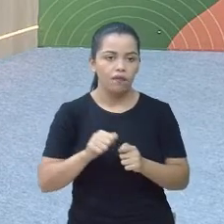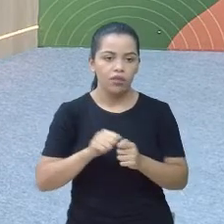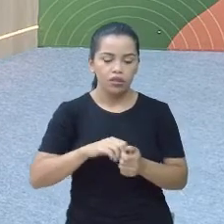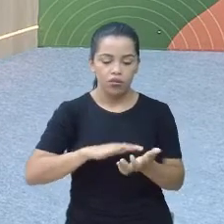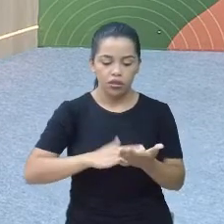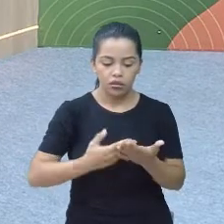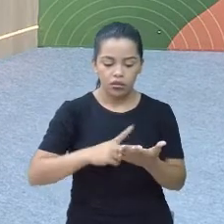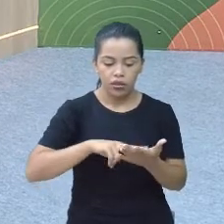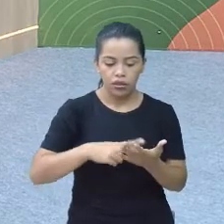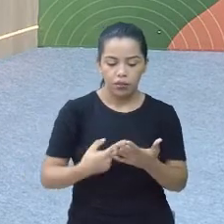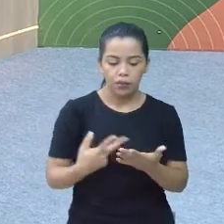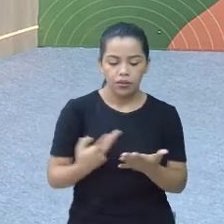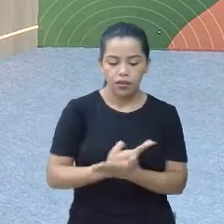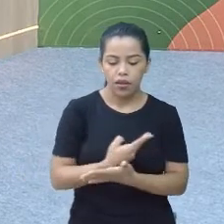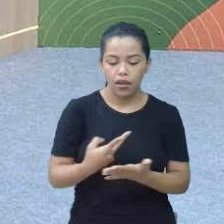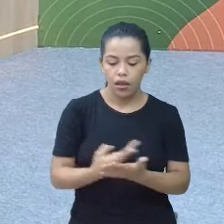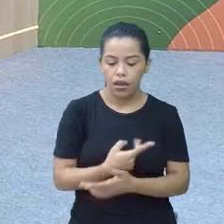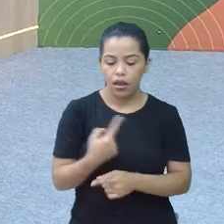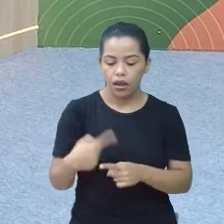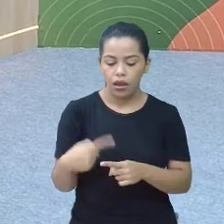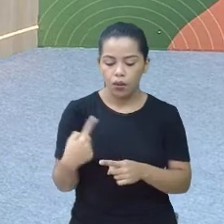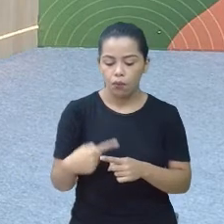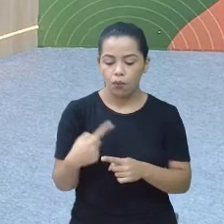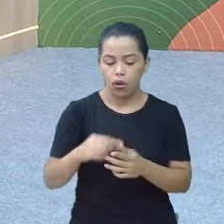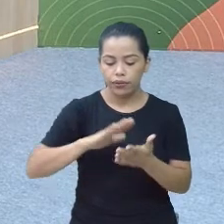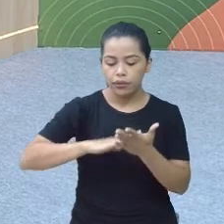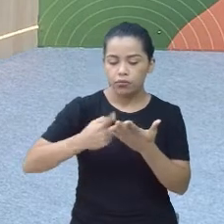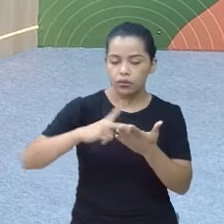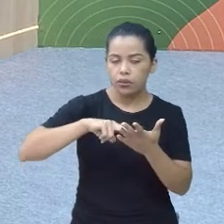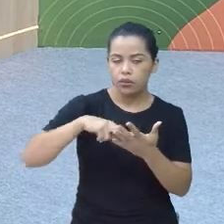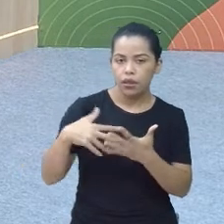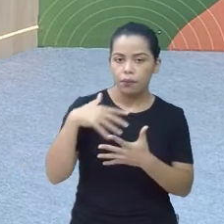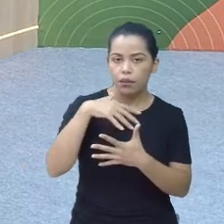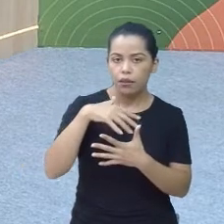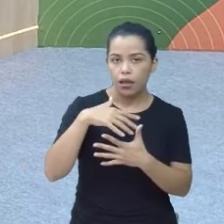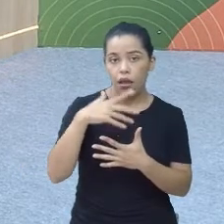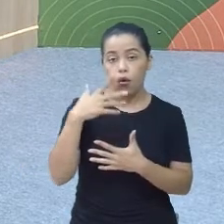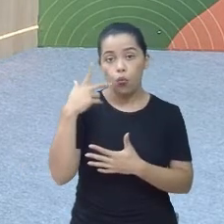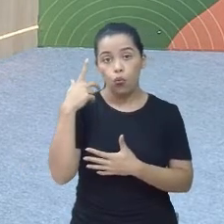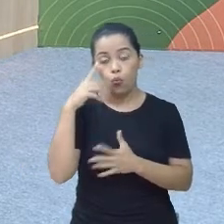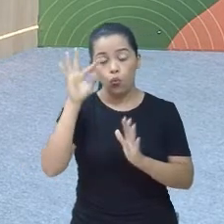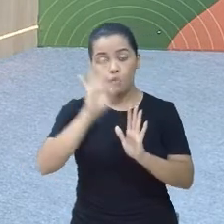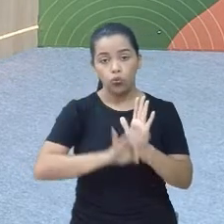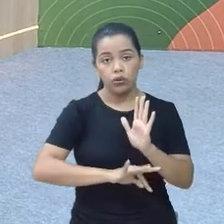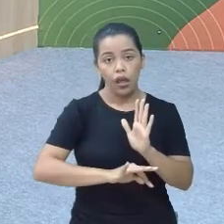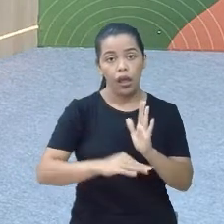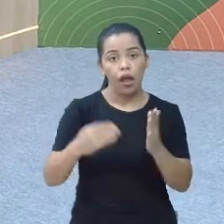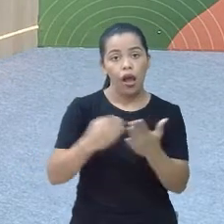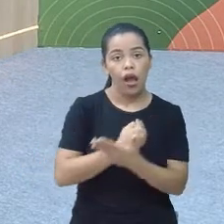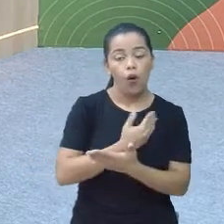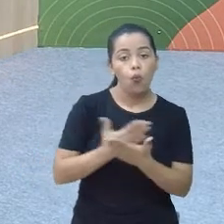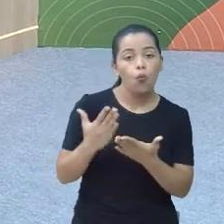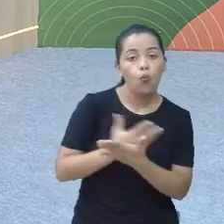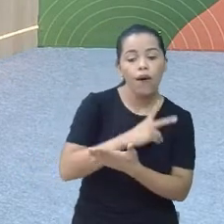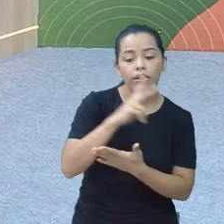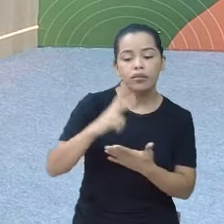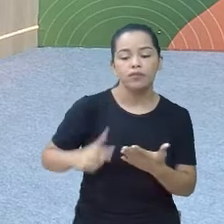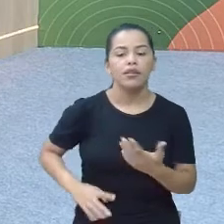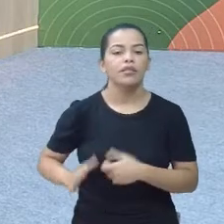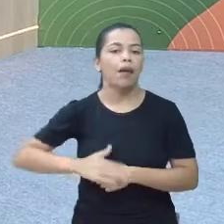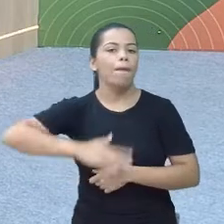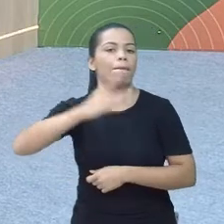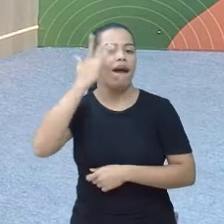erroneamente. Porque interpretar e ler um texto talvez seja mais fácil do que interpretar um gráfico. Então, a gente pode cair